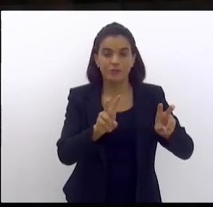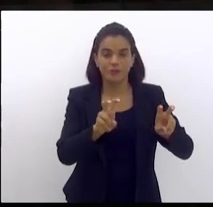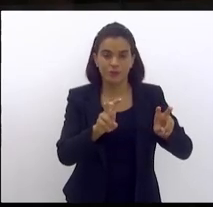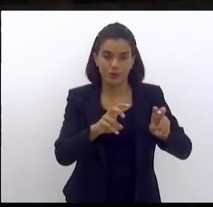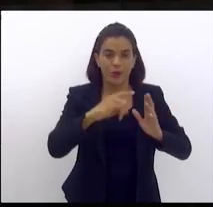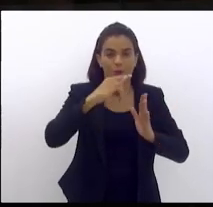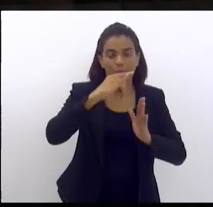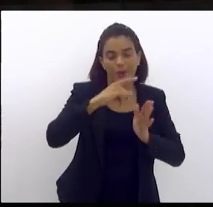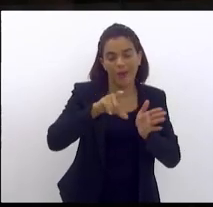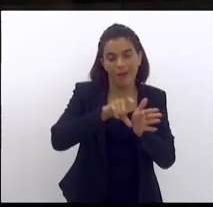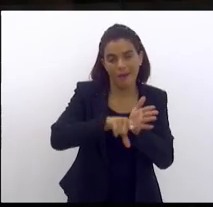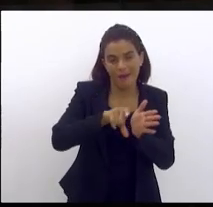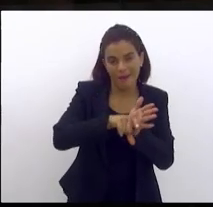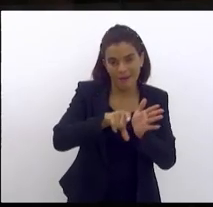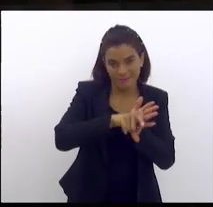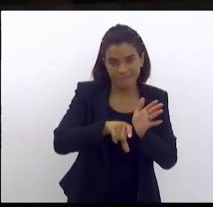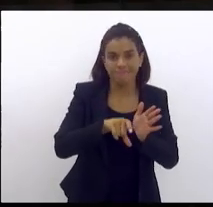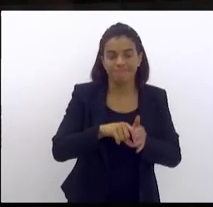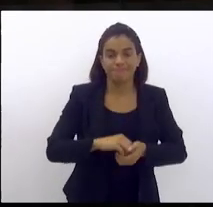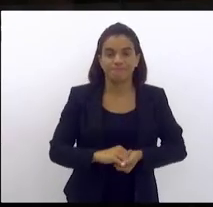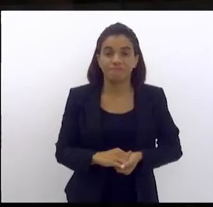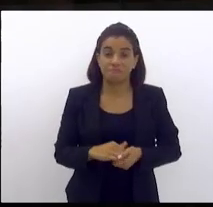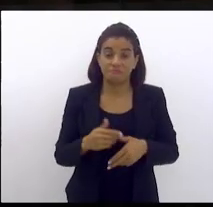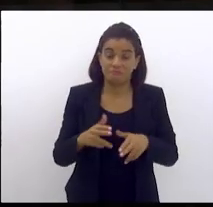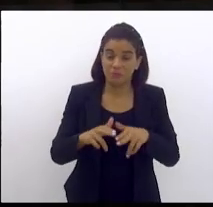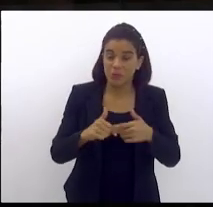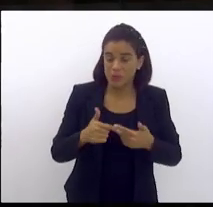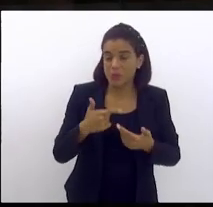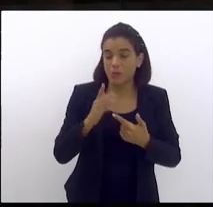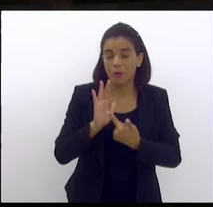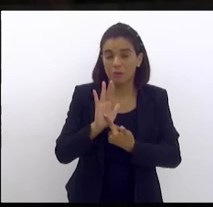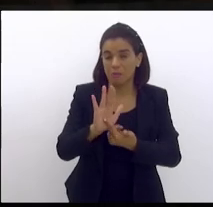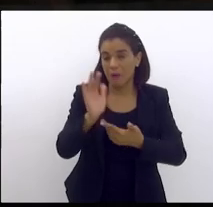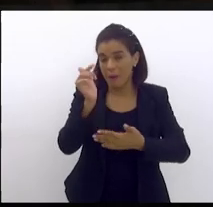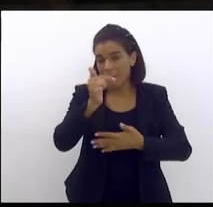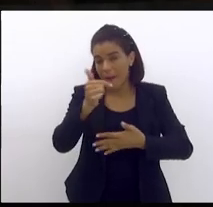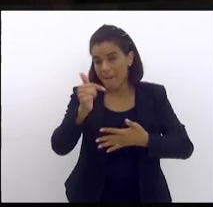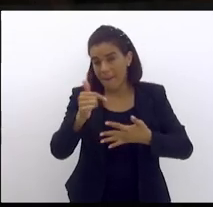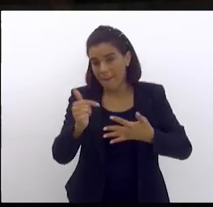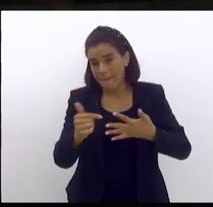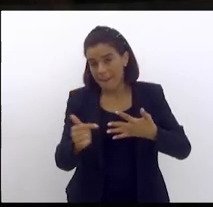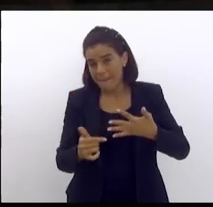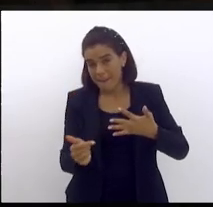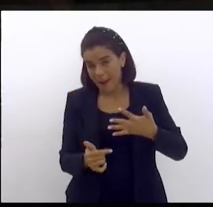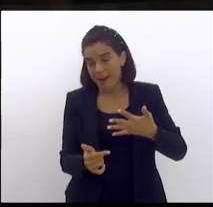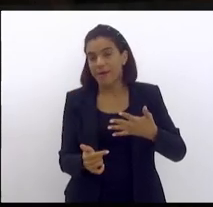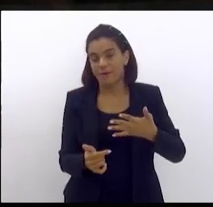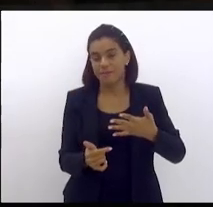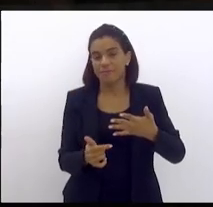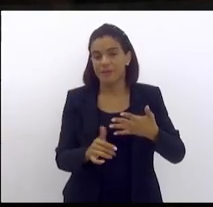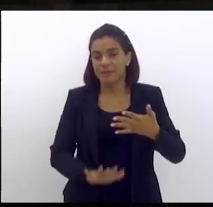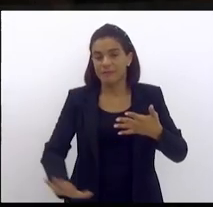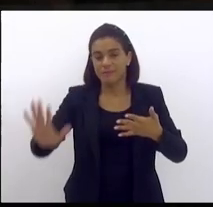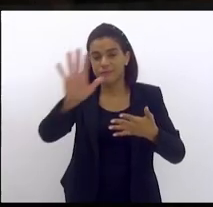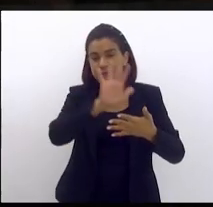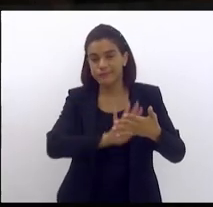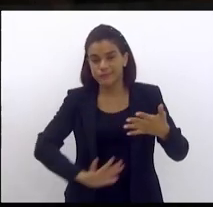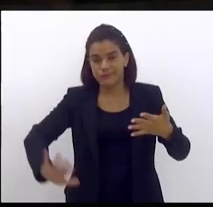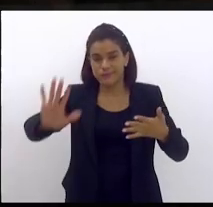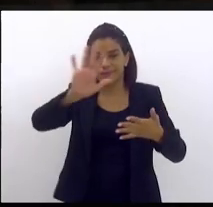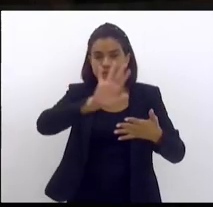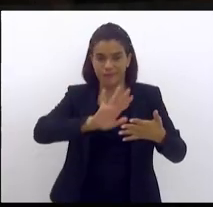receitas tributárias então pontuando de uma maneira bastante genérica